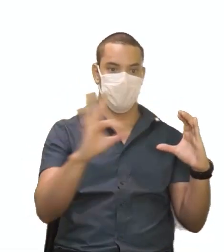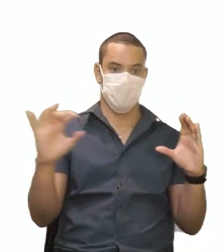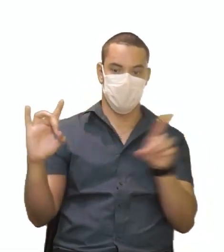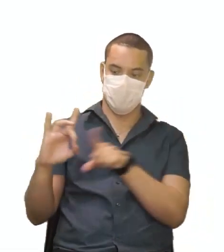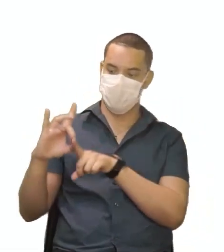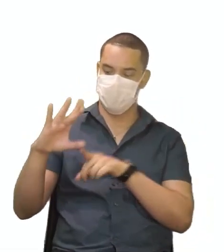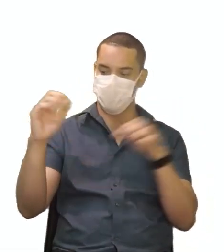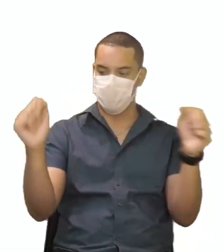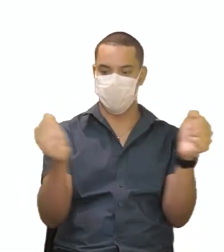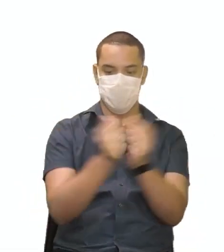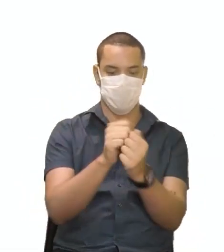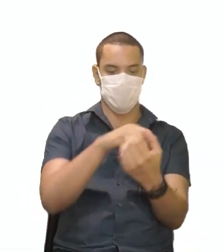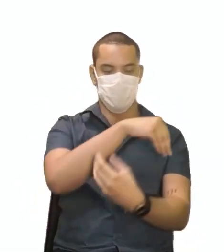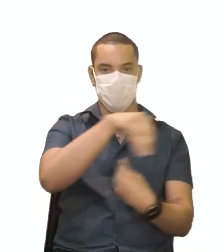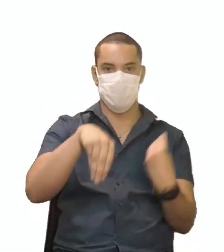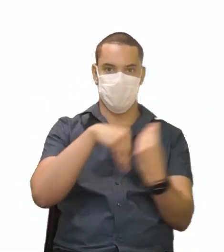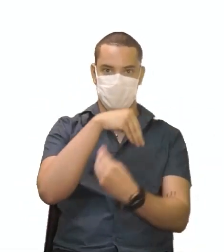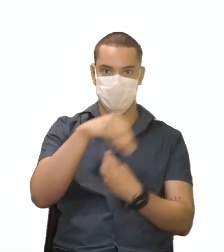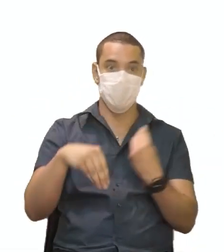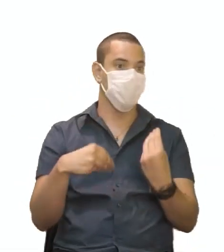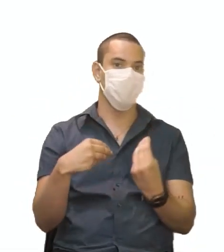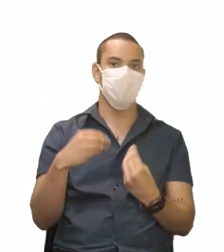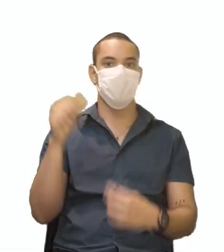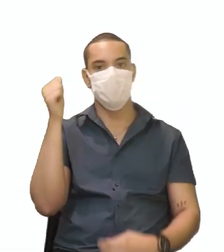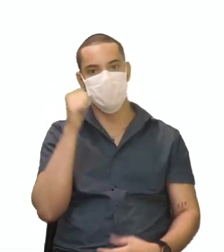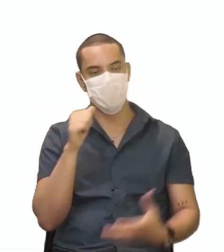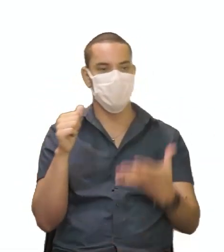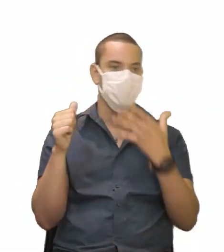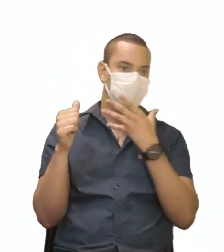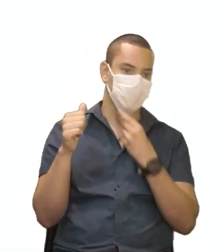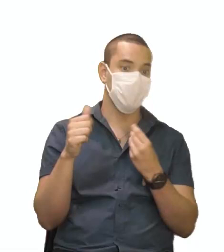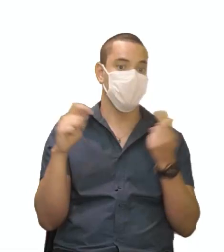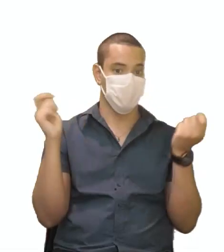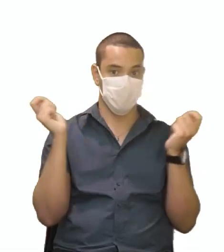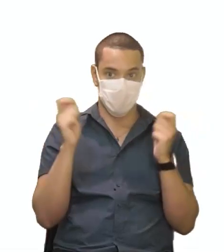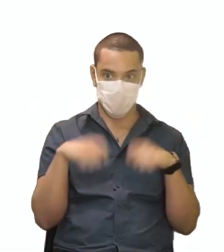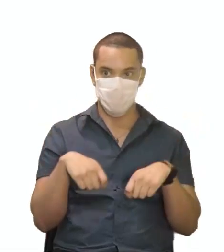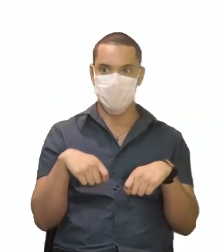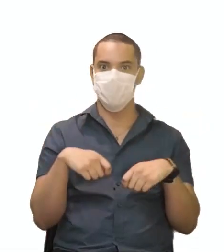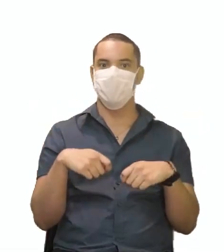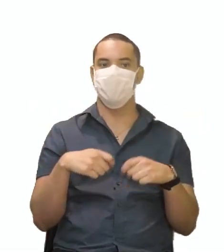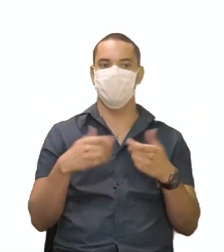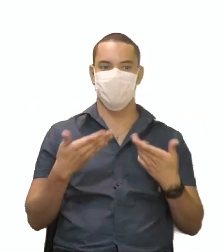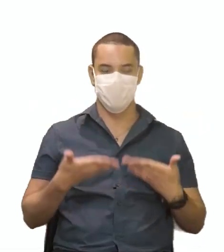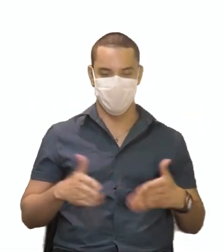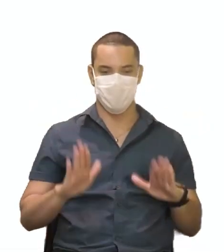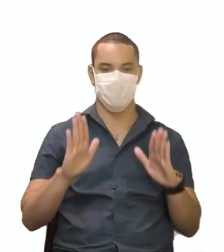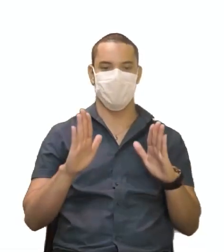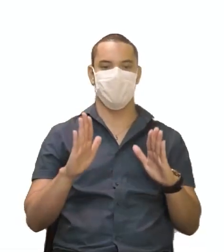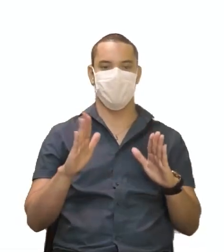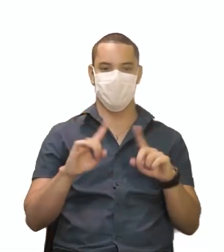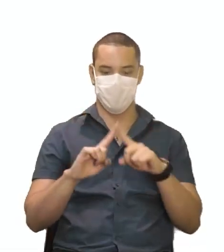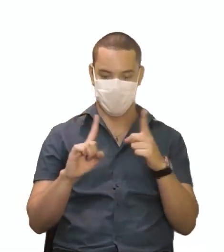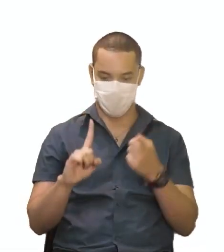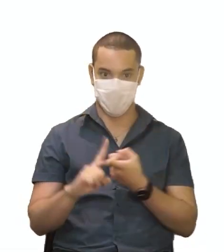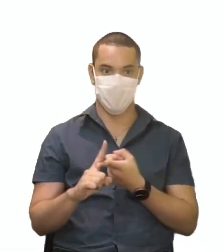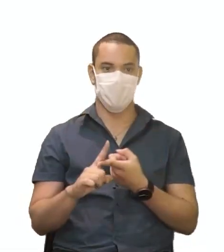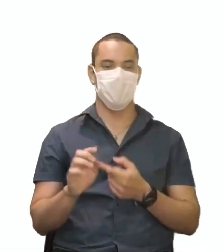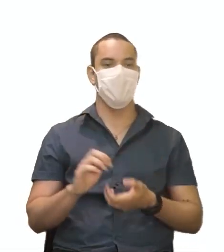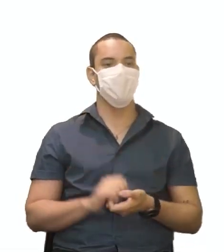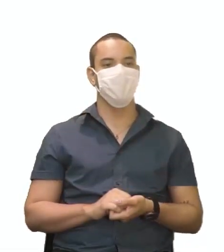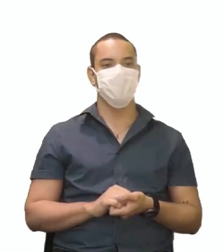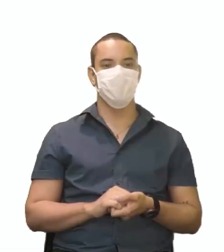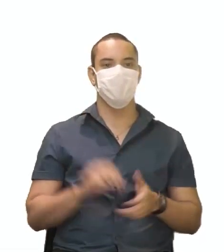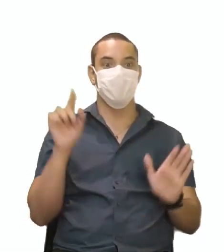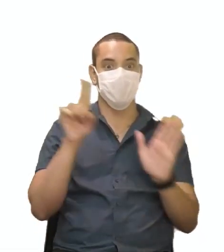23 cromossomos do ovócito secundário feminino, para então a alegria começar. Vamos então para a questão de